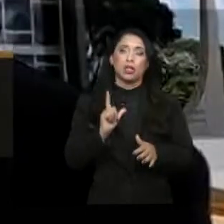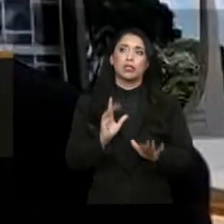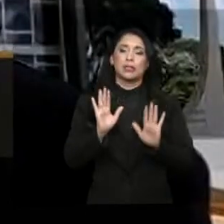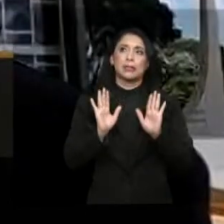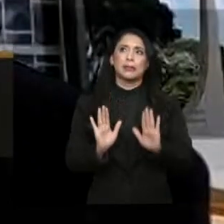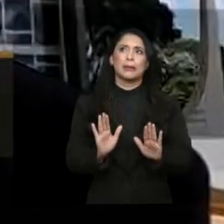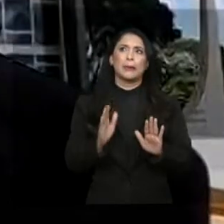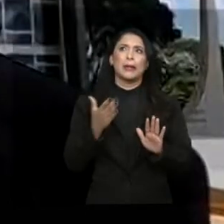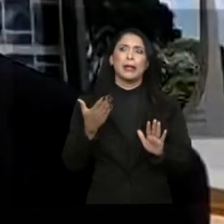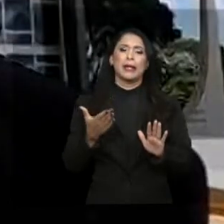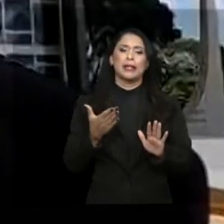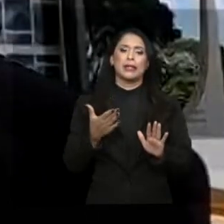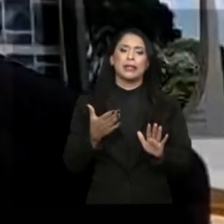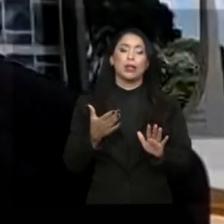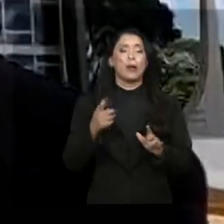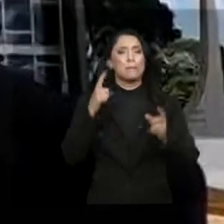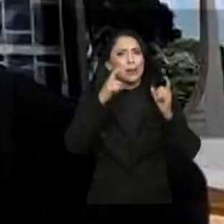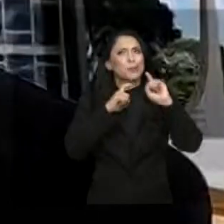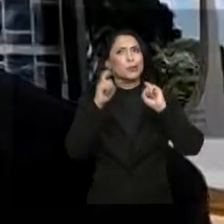o processo de extradição